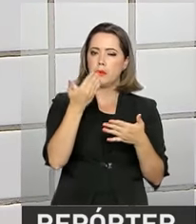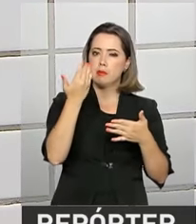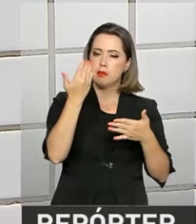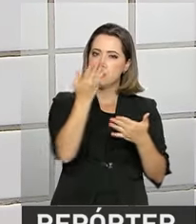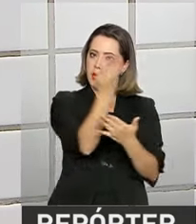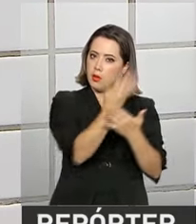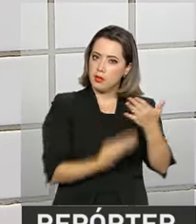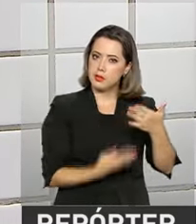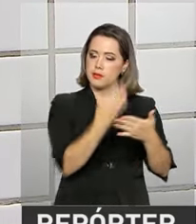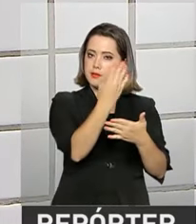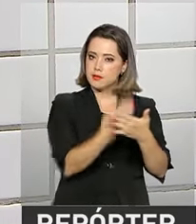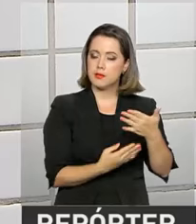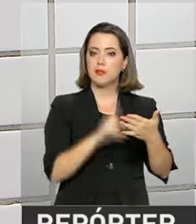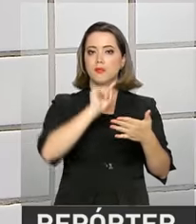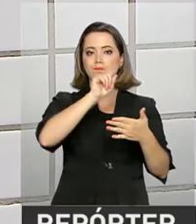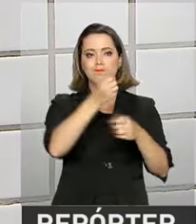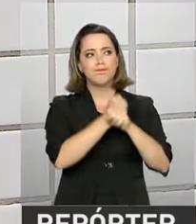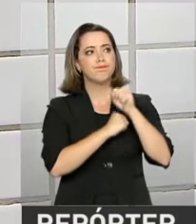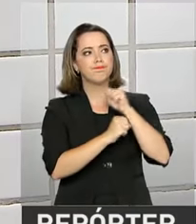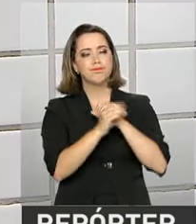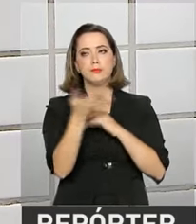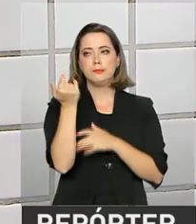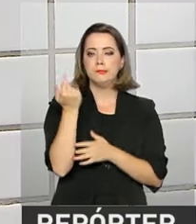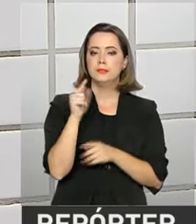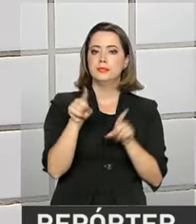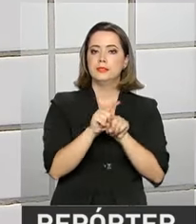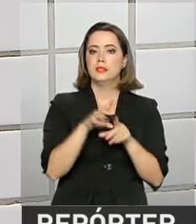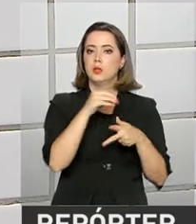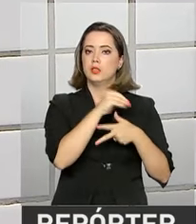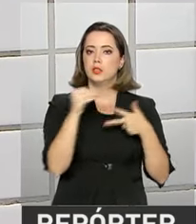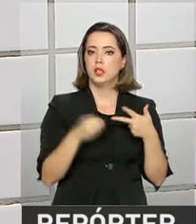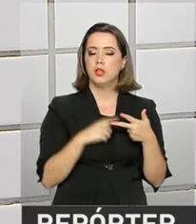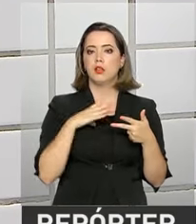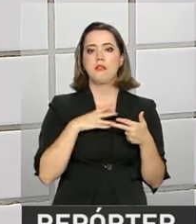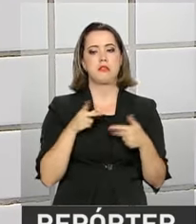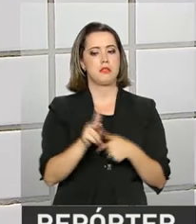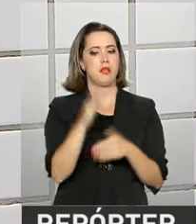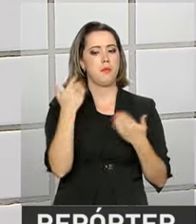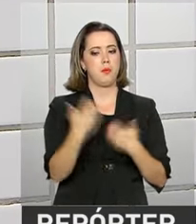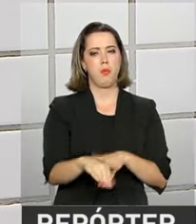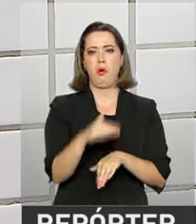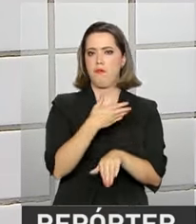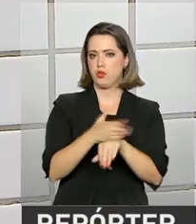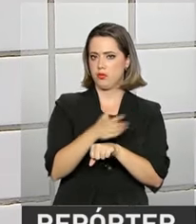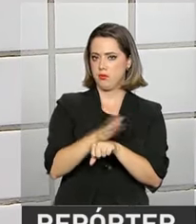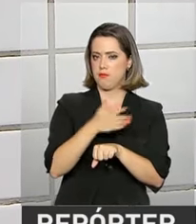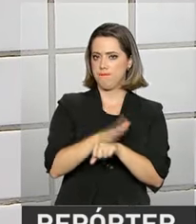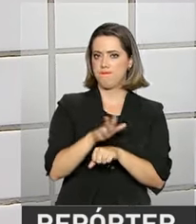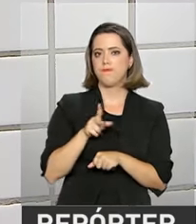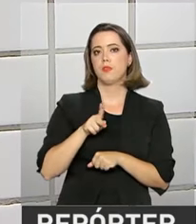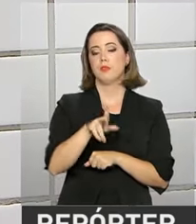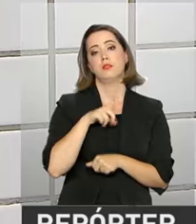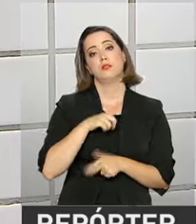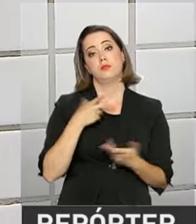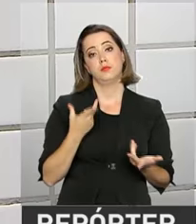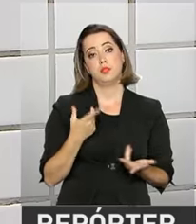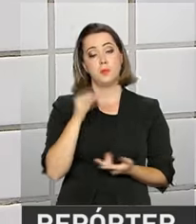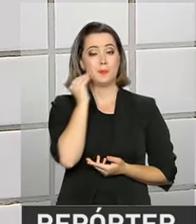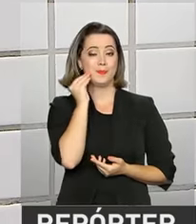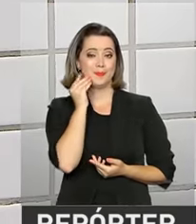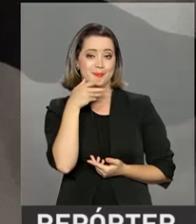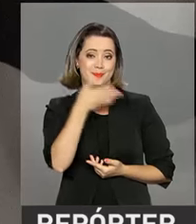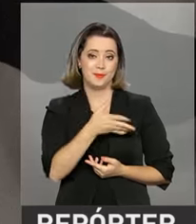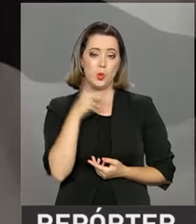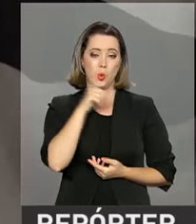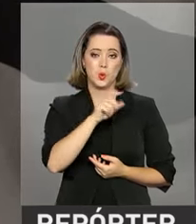eu também estimulado toda sexta e eu tentando alcançar